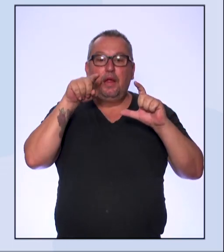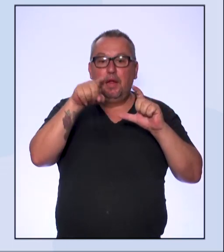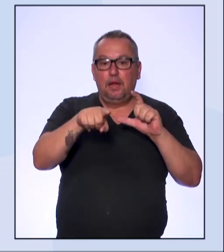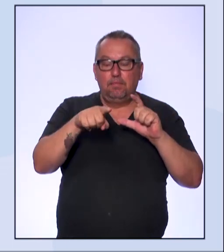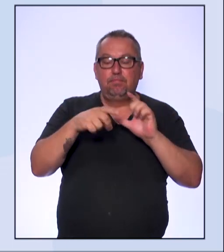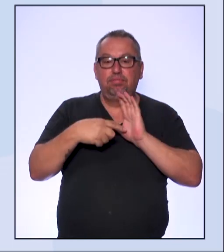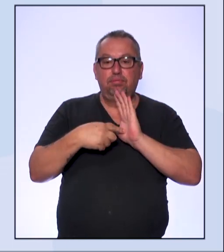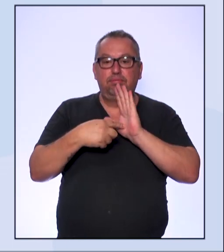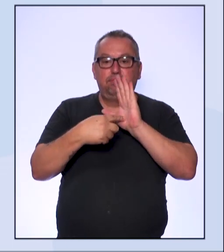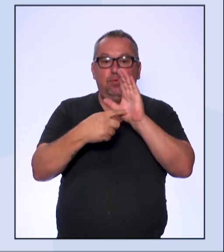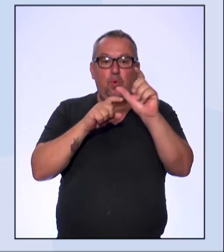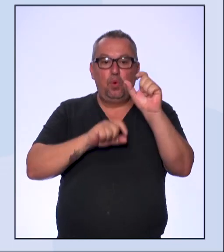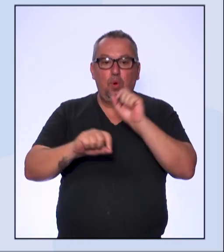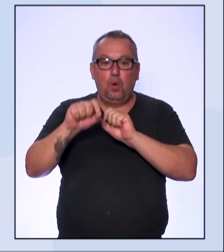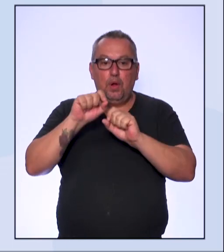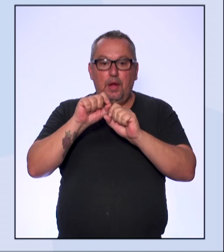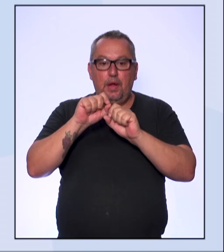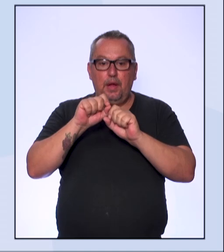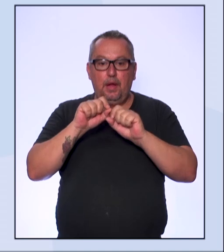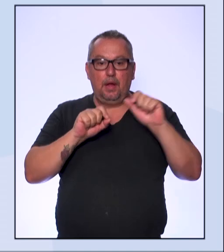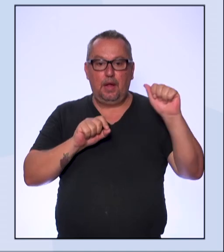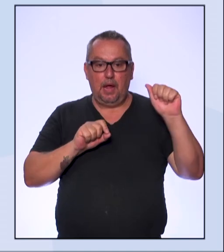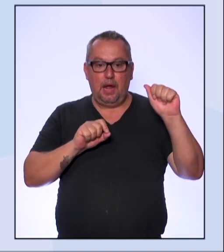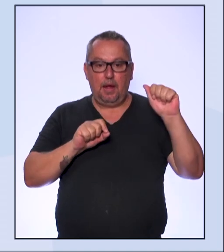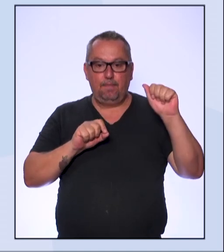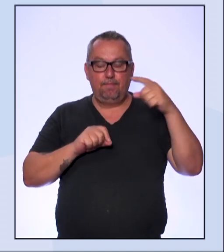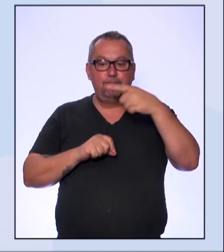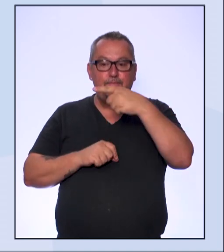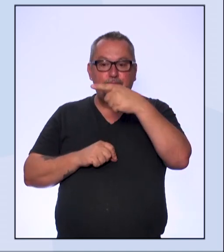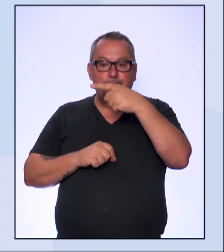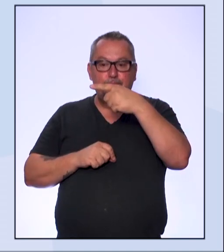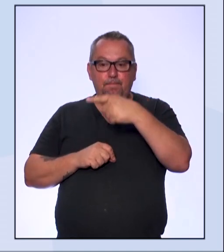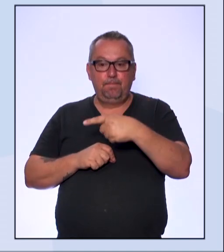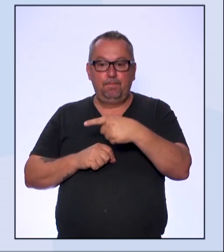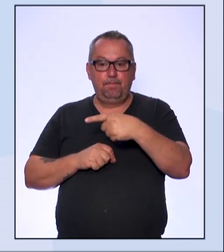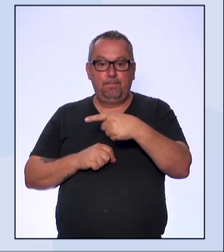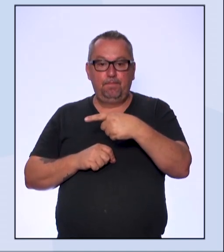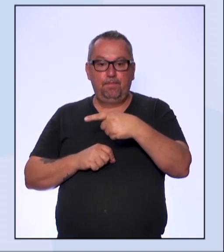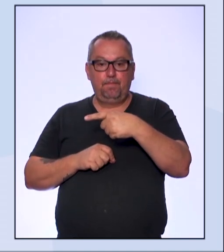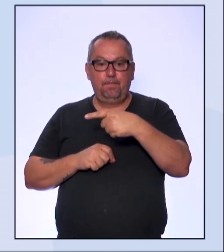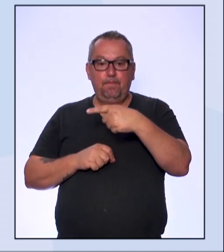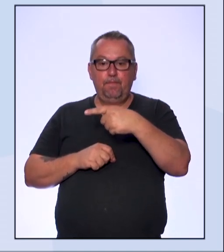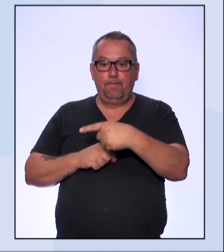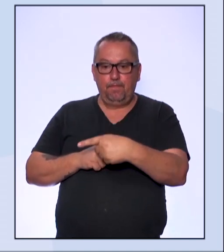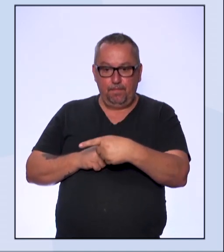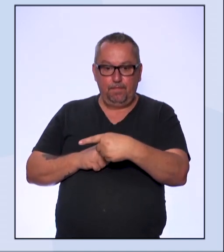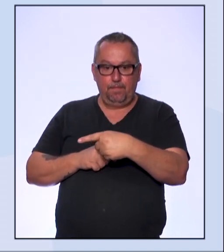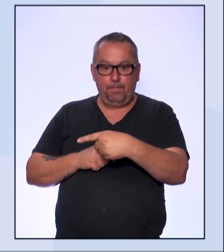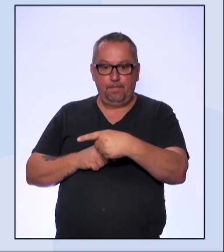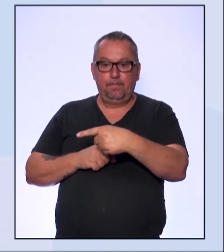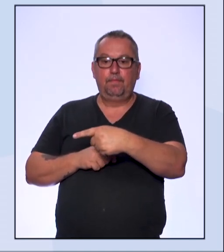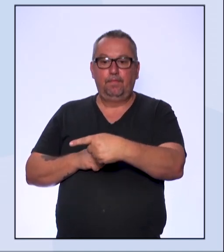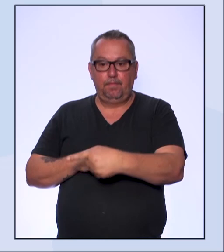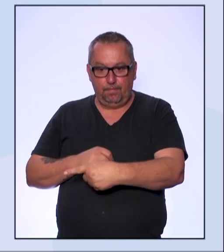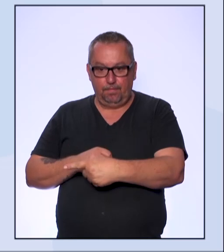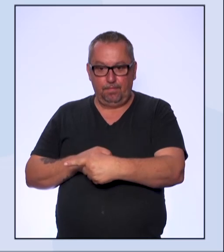expressão produz efeitos de sentido de contraponto de ideias, realce de ideias, repetição de ideias, oposição de ideias. A